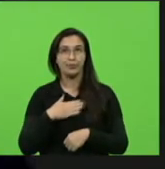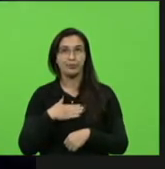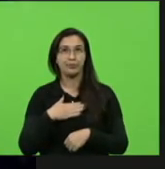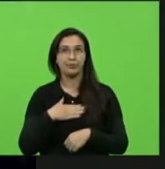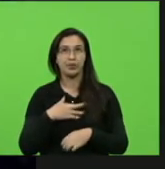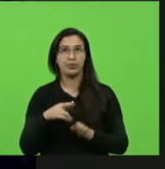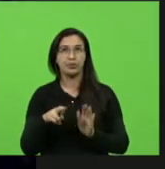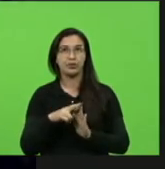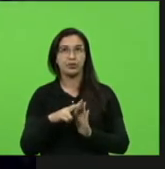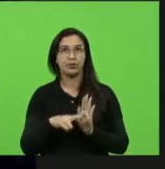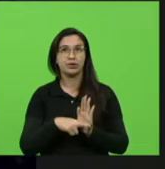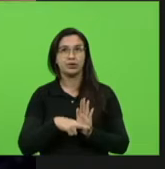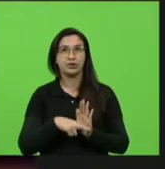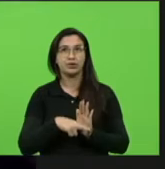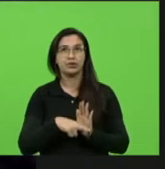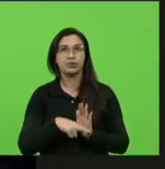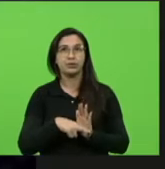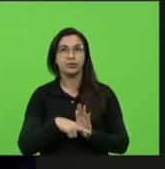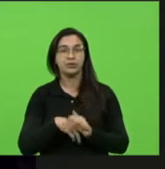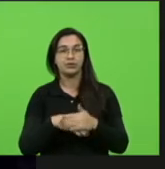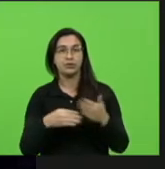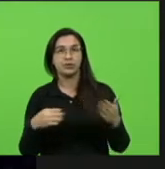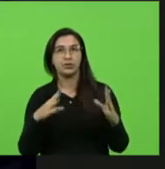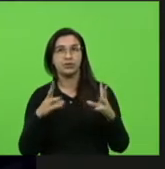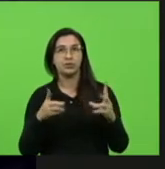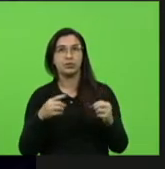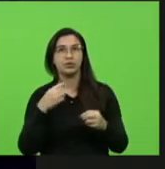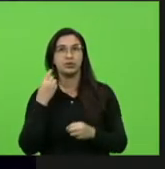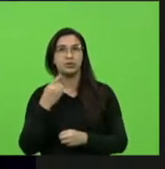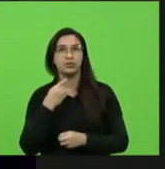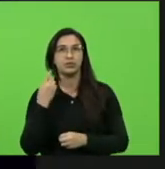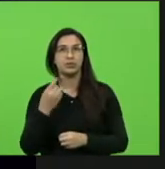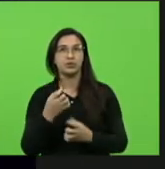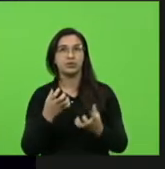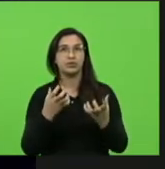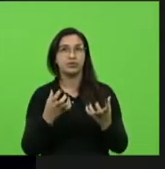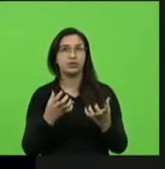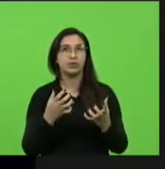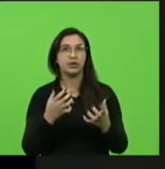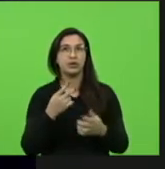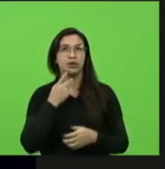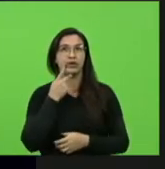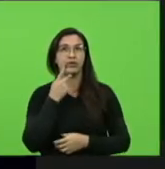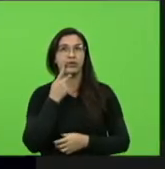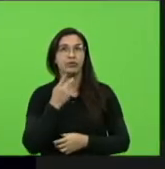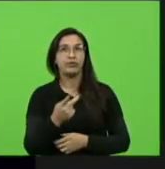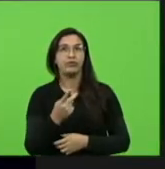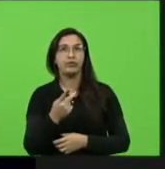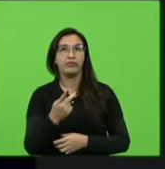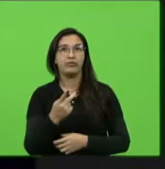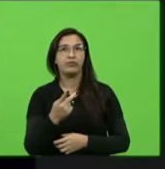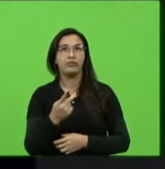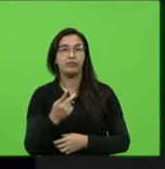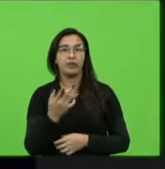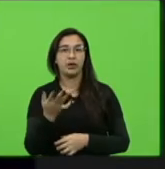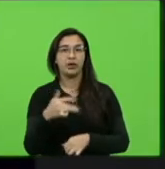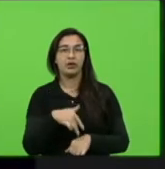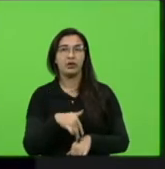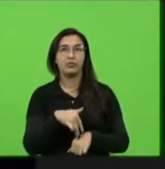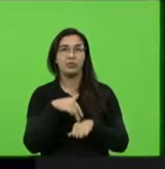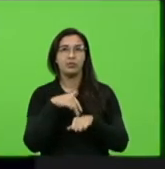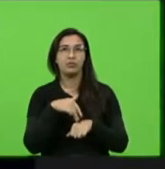regimental, deputados, senhoras deputadas, eu queria fazer menção a essa moção que